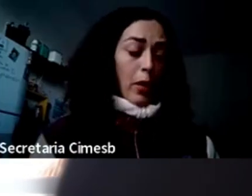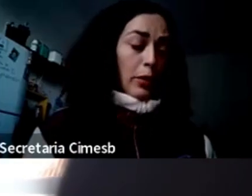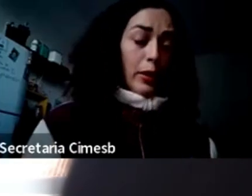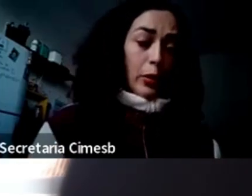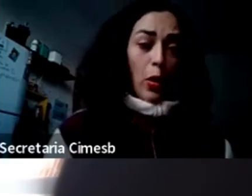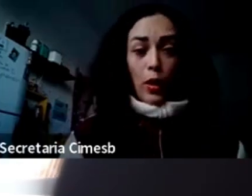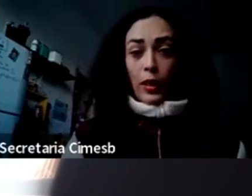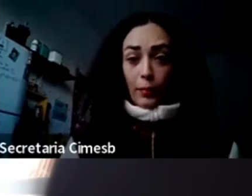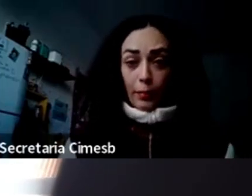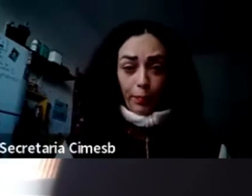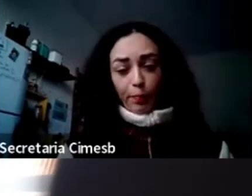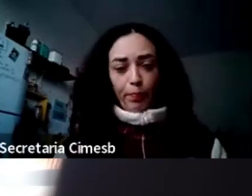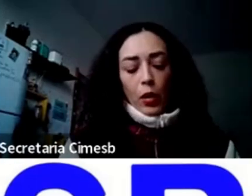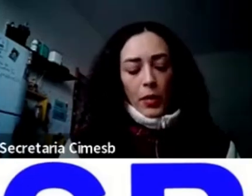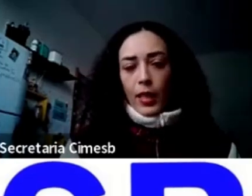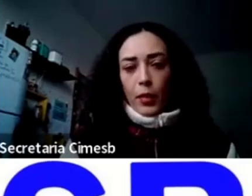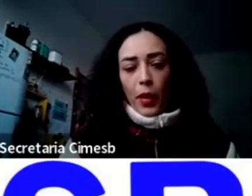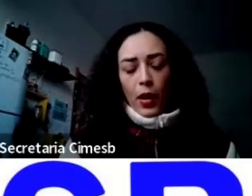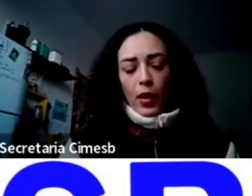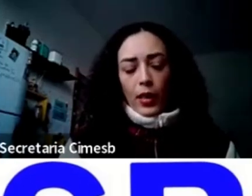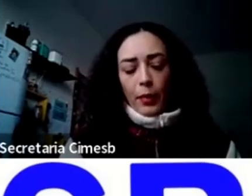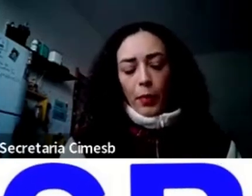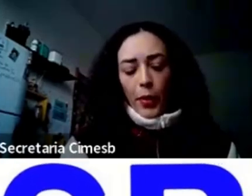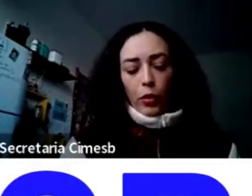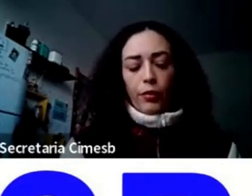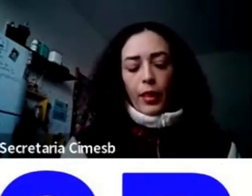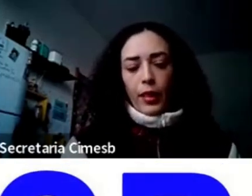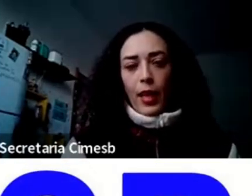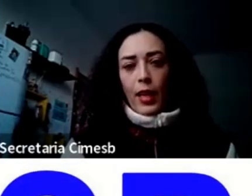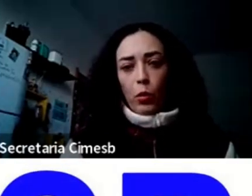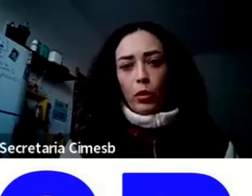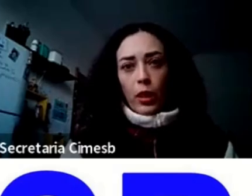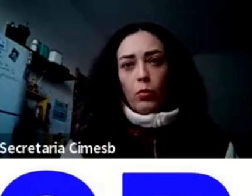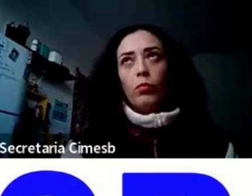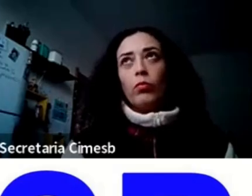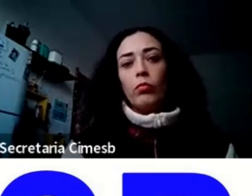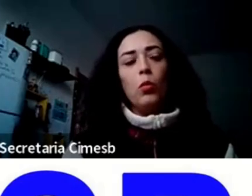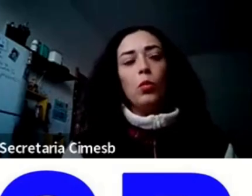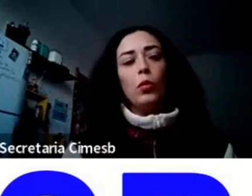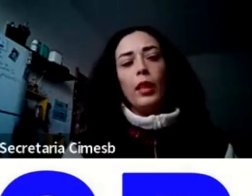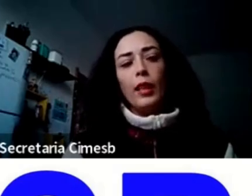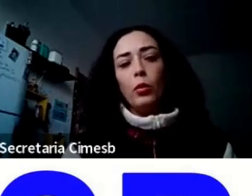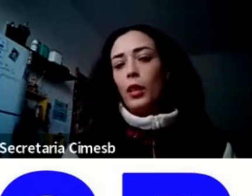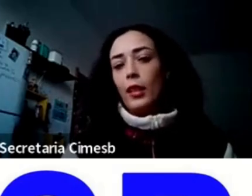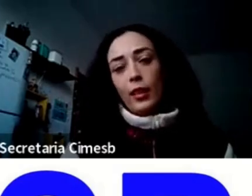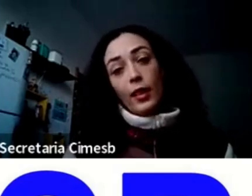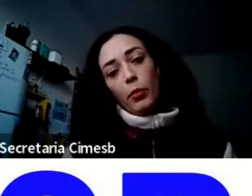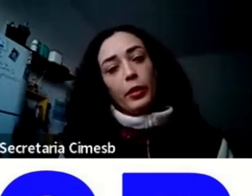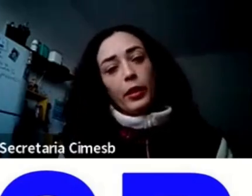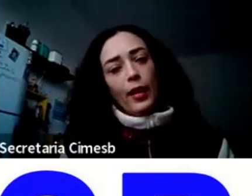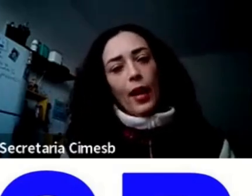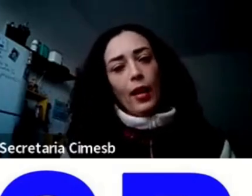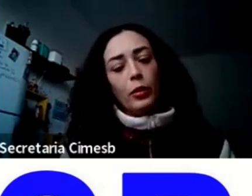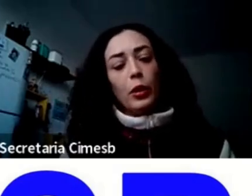eu quero ir para outra escola. Aí eu comecei esse papel de fazer a inclusão. Então, esse aluno, ele